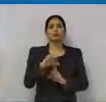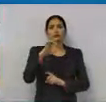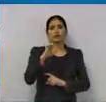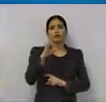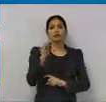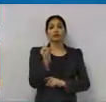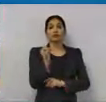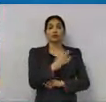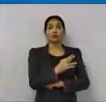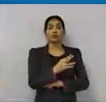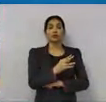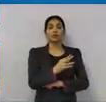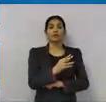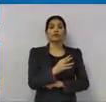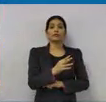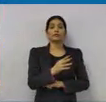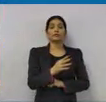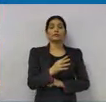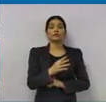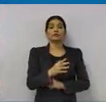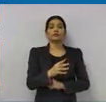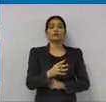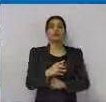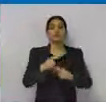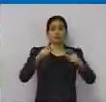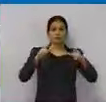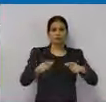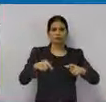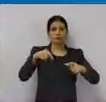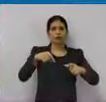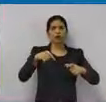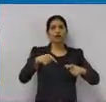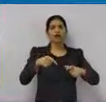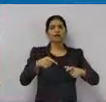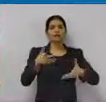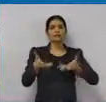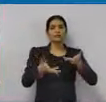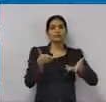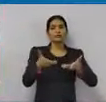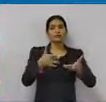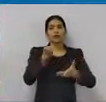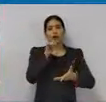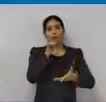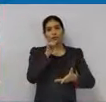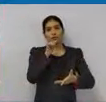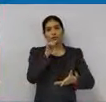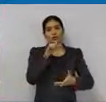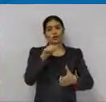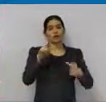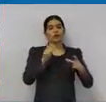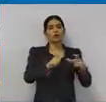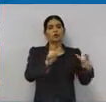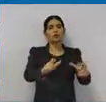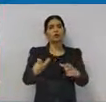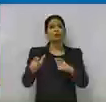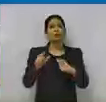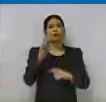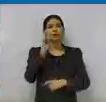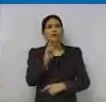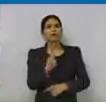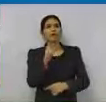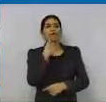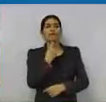9 novas estações de tratamento de água nesses locais, que estão pontuados aqui em